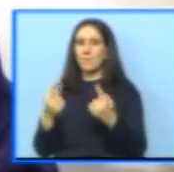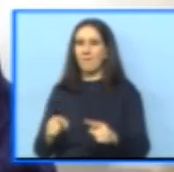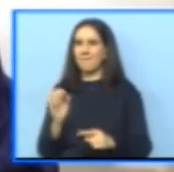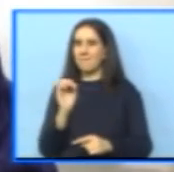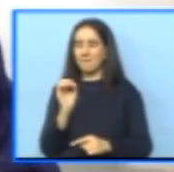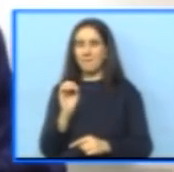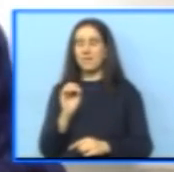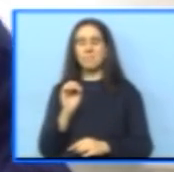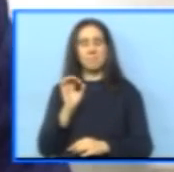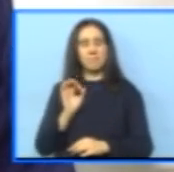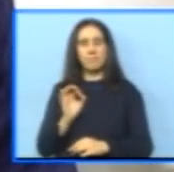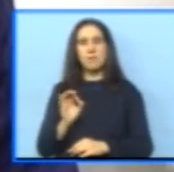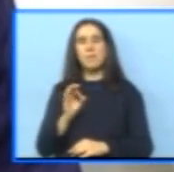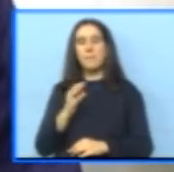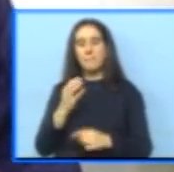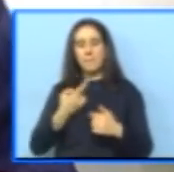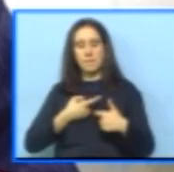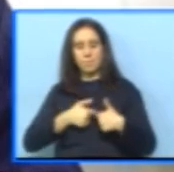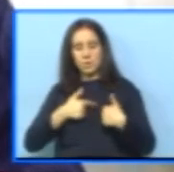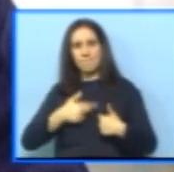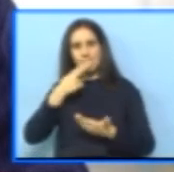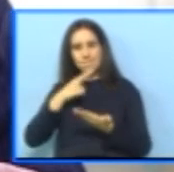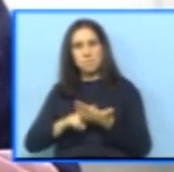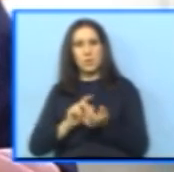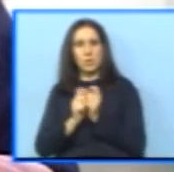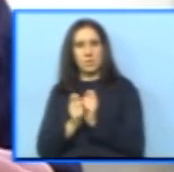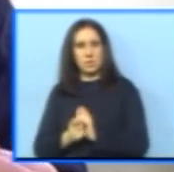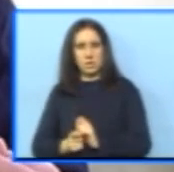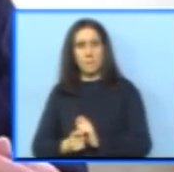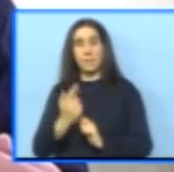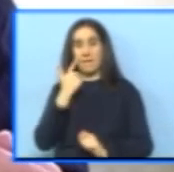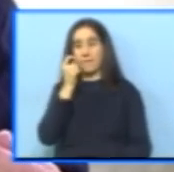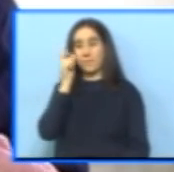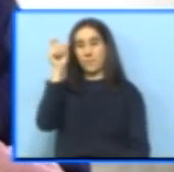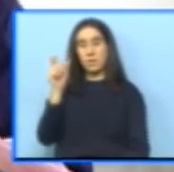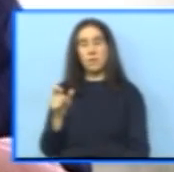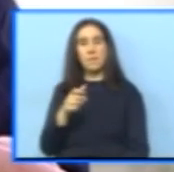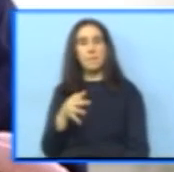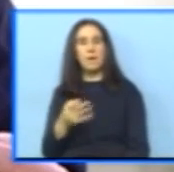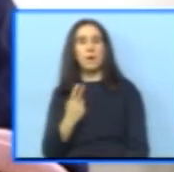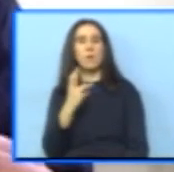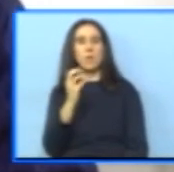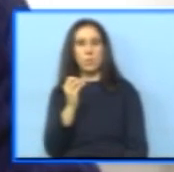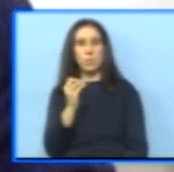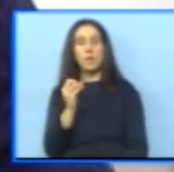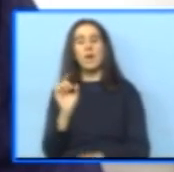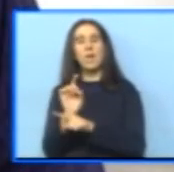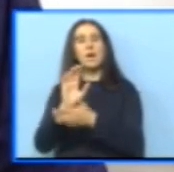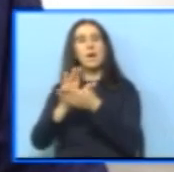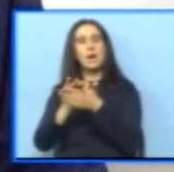uma verdadeira e uma autêntica conversão do coração. Reparar que para Paulo, isso dilo na carta